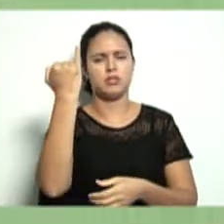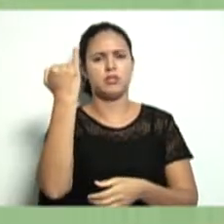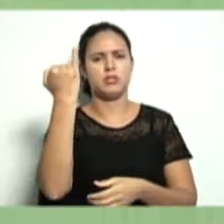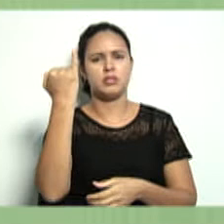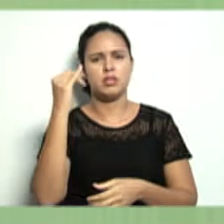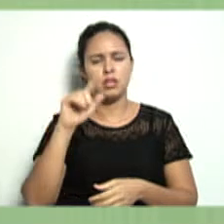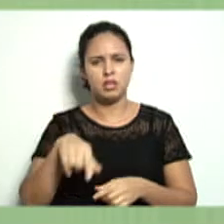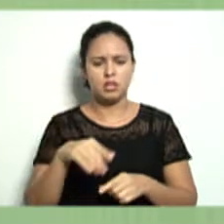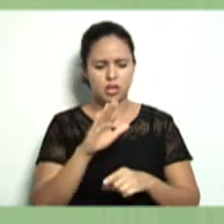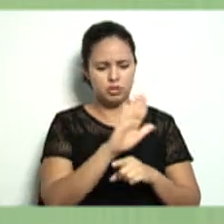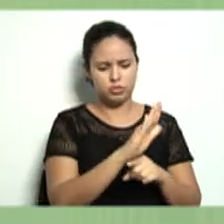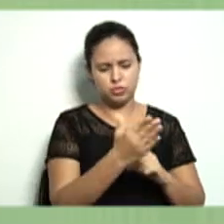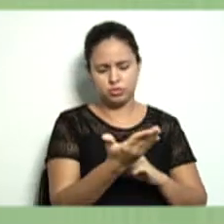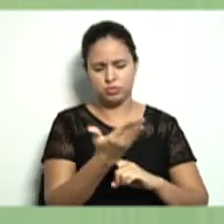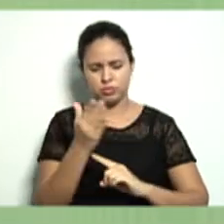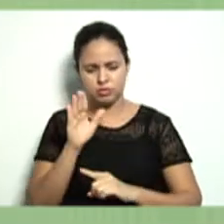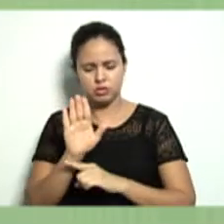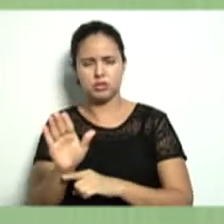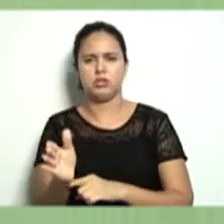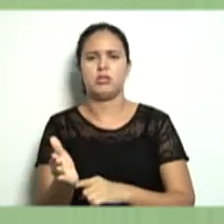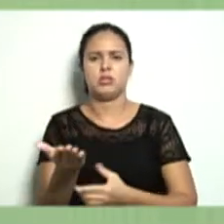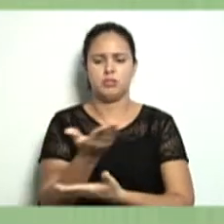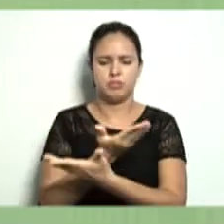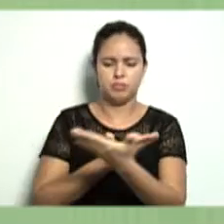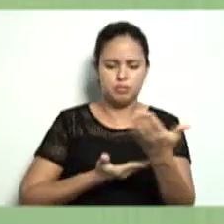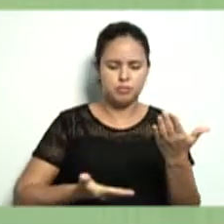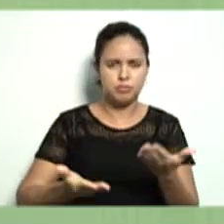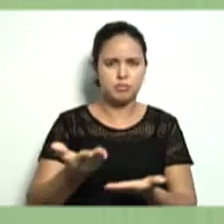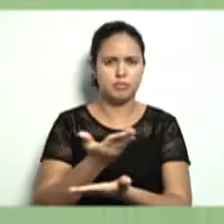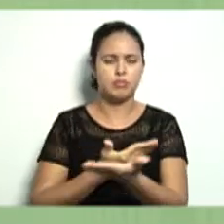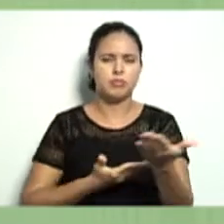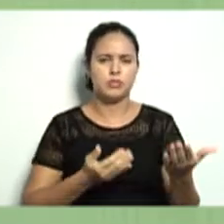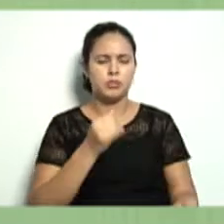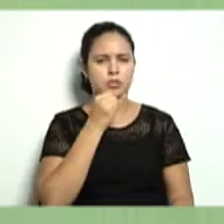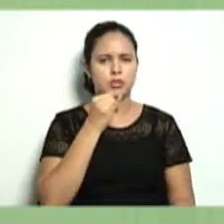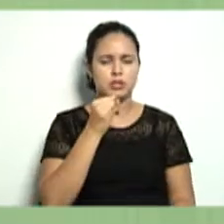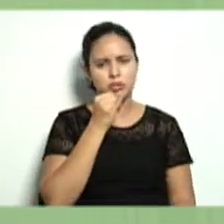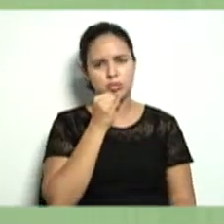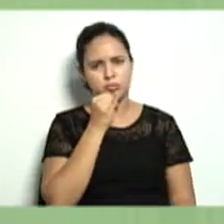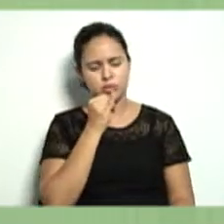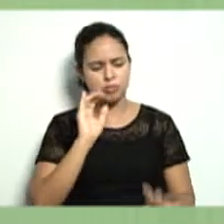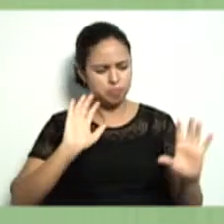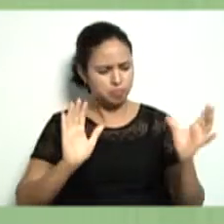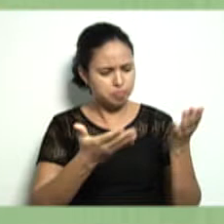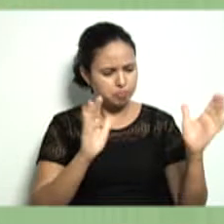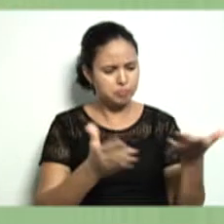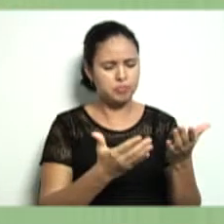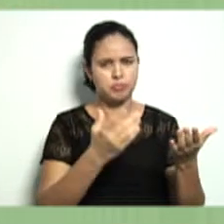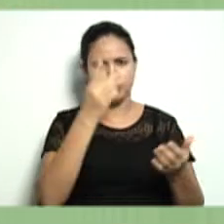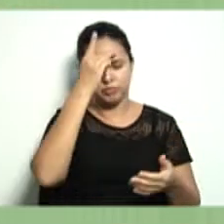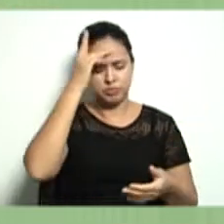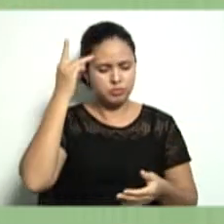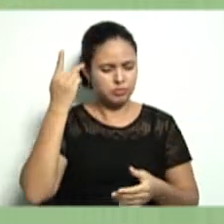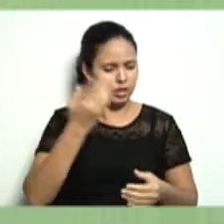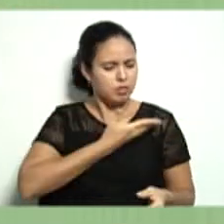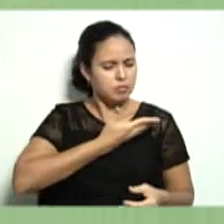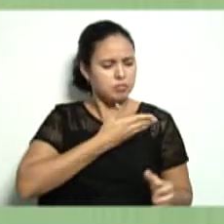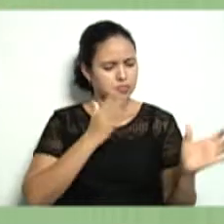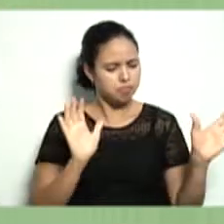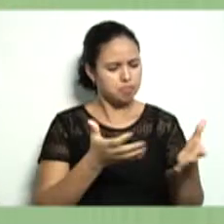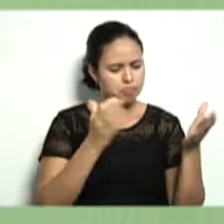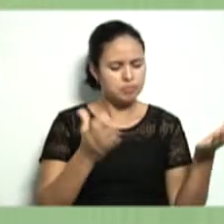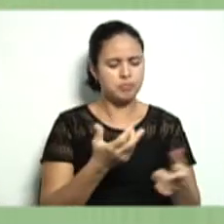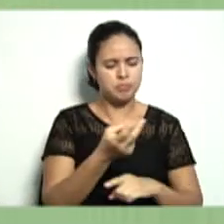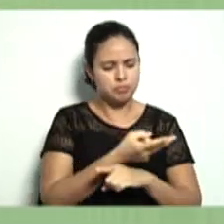uma ajuda mútua mesmo. E vai desde aquela questão de você motivar um ao outro e buscar